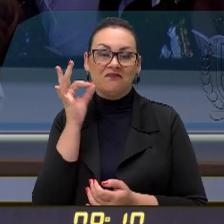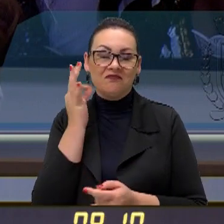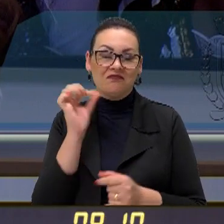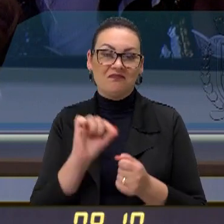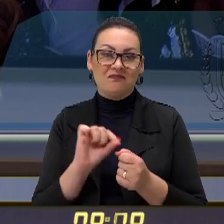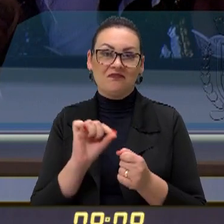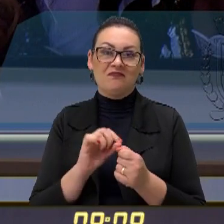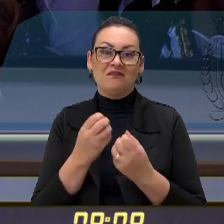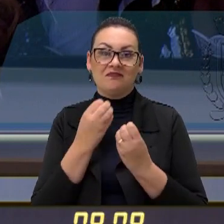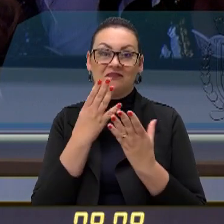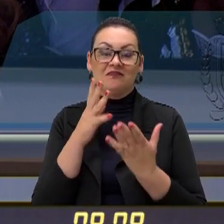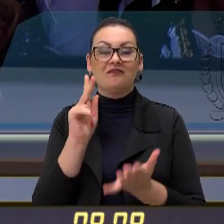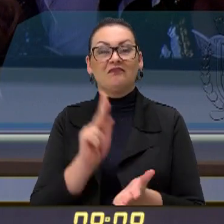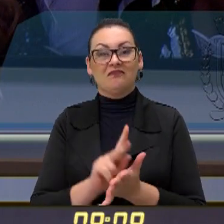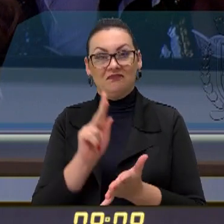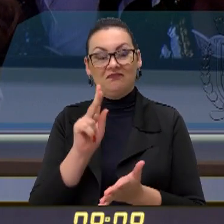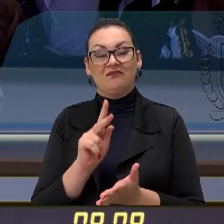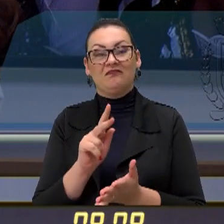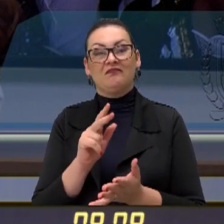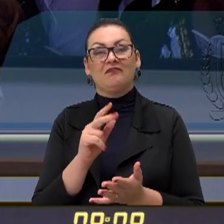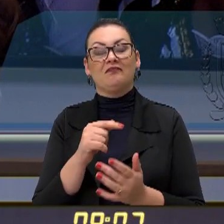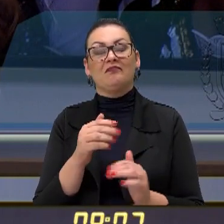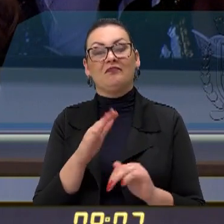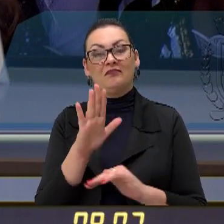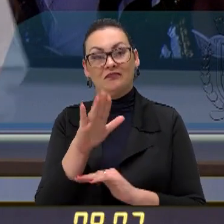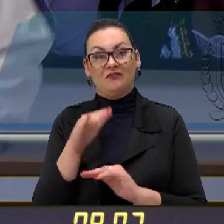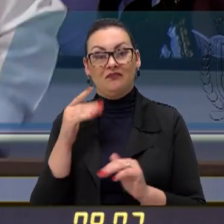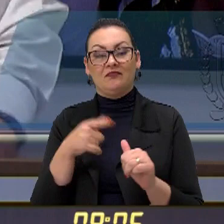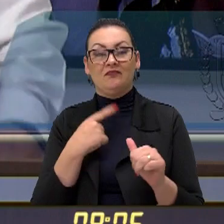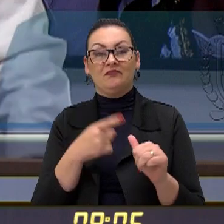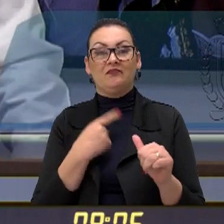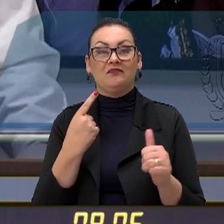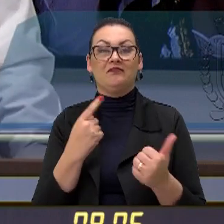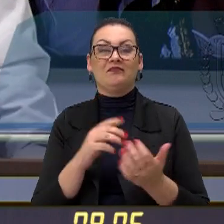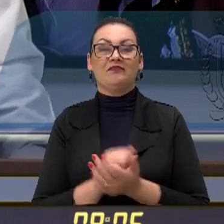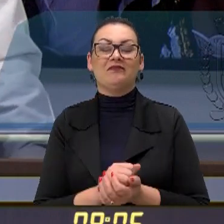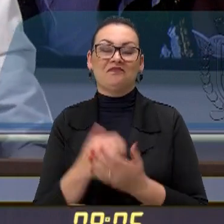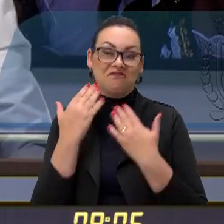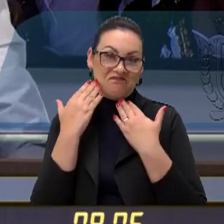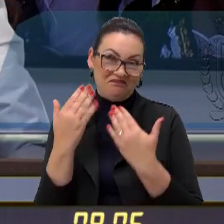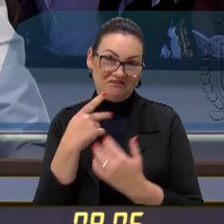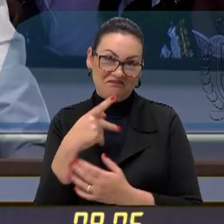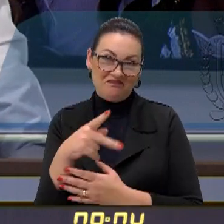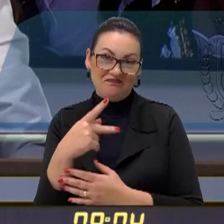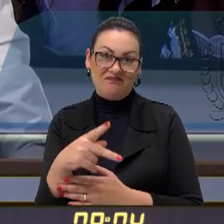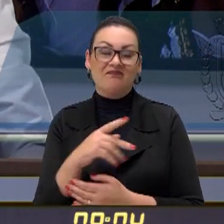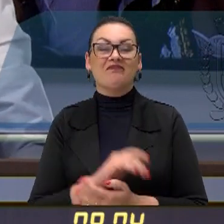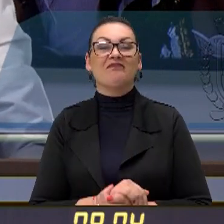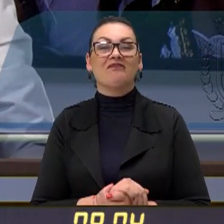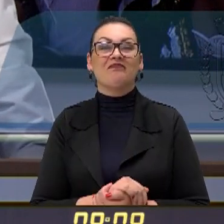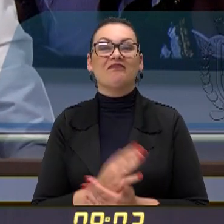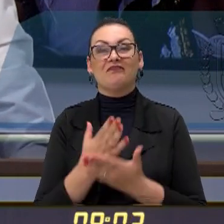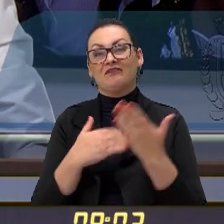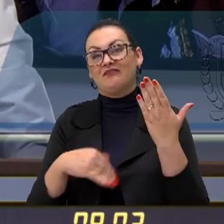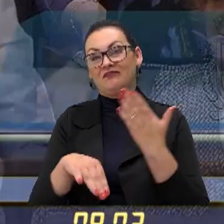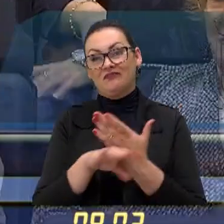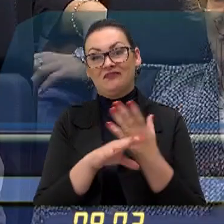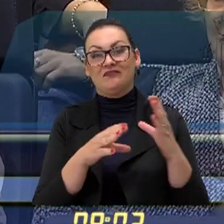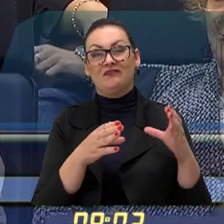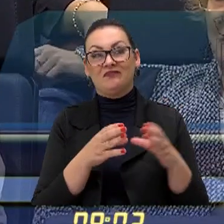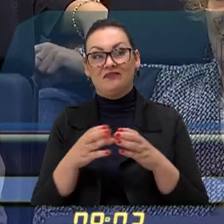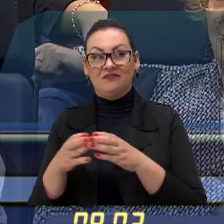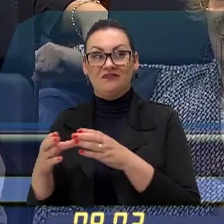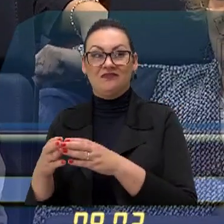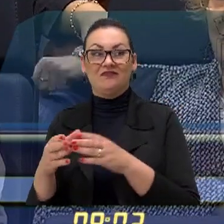e, felizmente, fui aprovado na primeira chamada e minha eterna gratidão a ti. E a todas as tuas